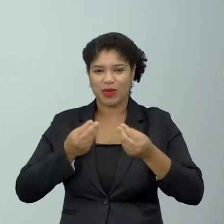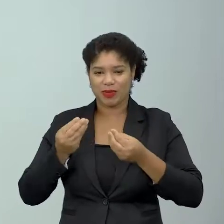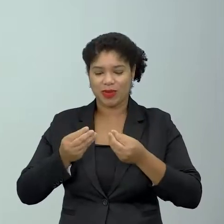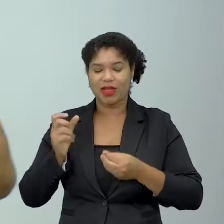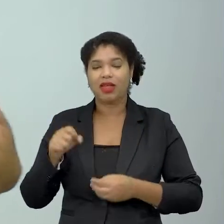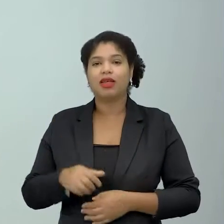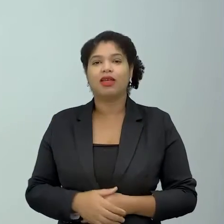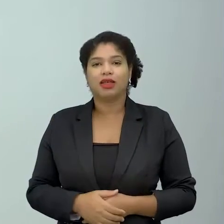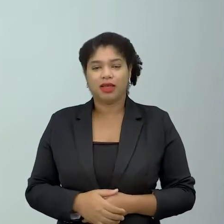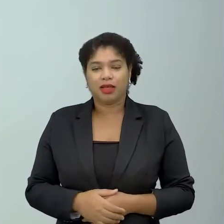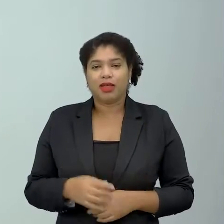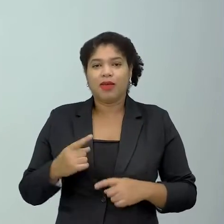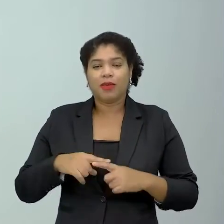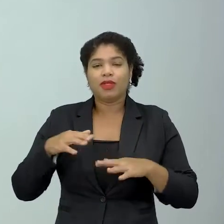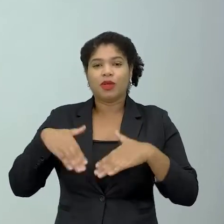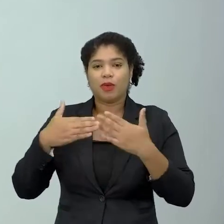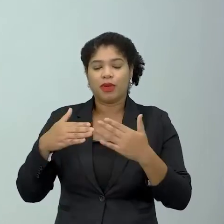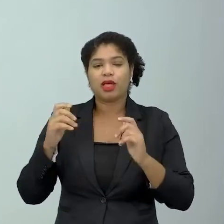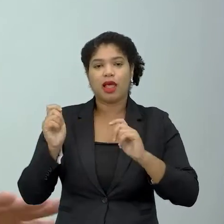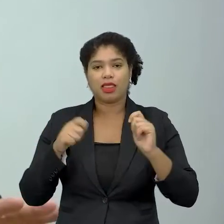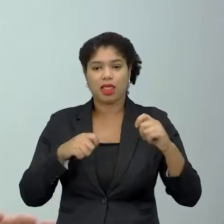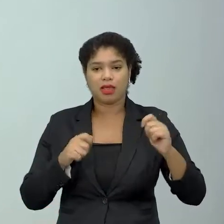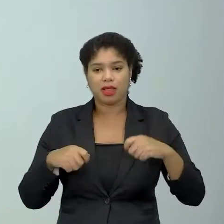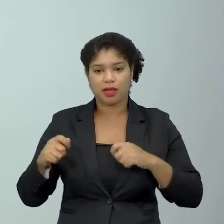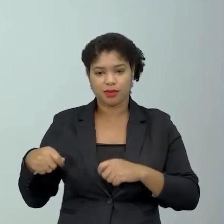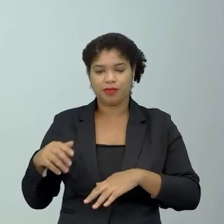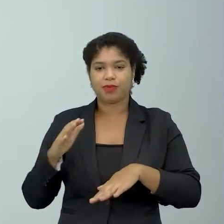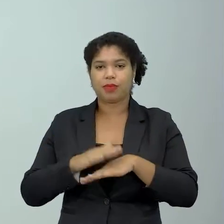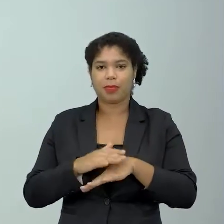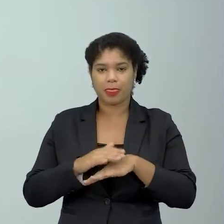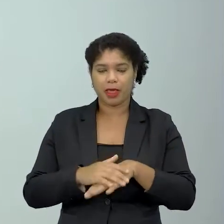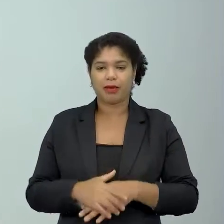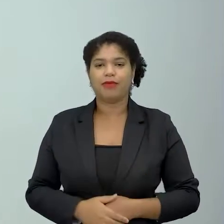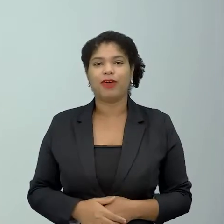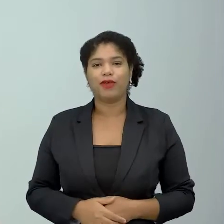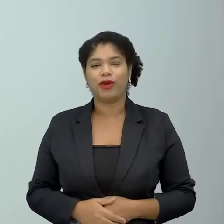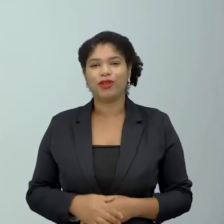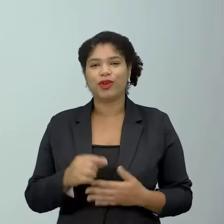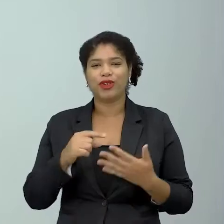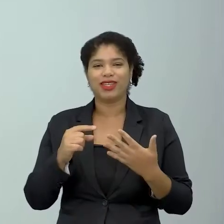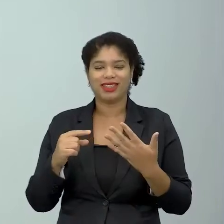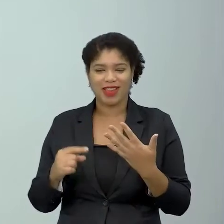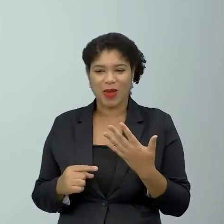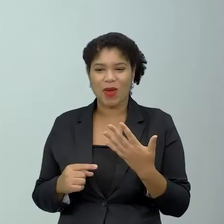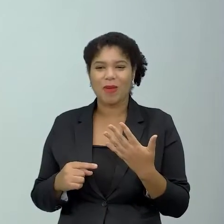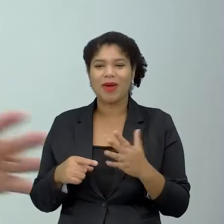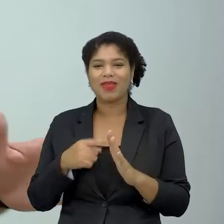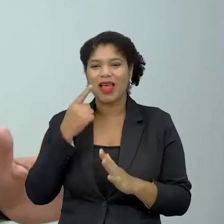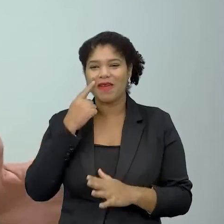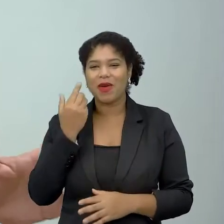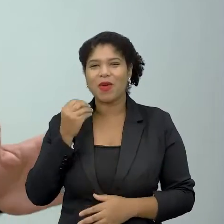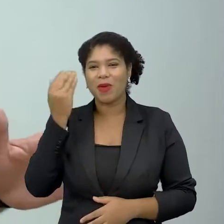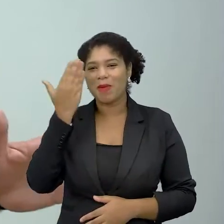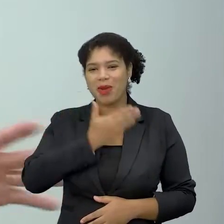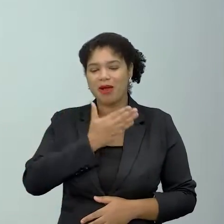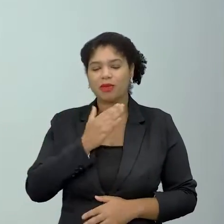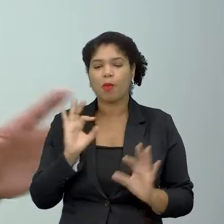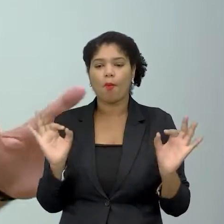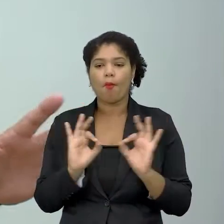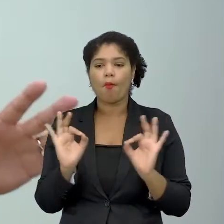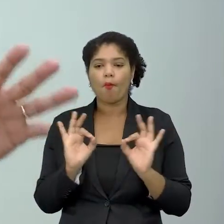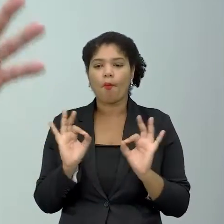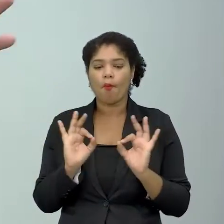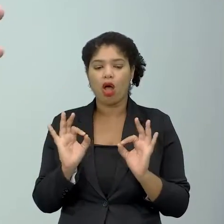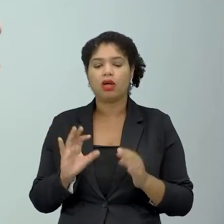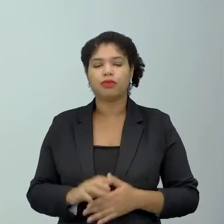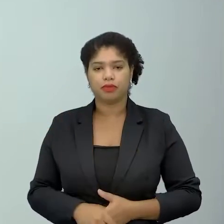fala isso, há certeza absoluta por parte de todo mundo que ela de fato o traiu, embora não há prova nenhuma ao longo do processo, não há prova